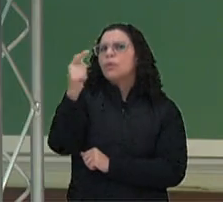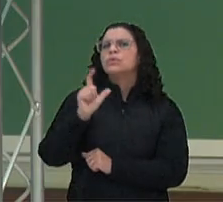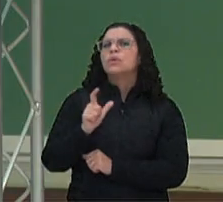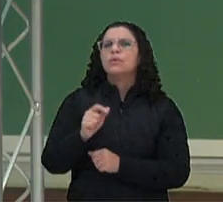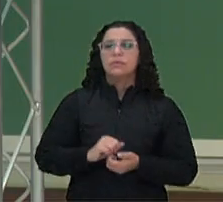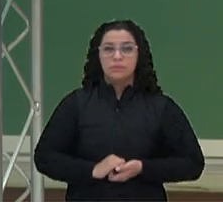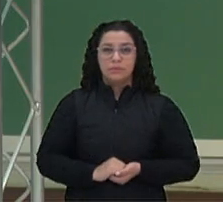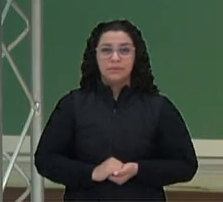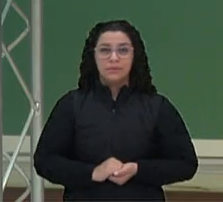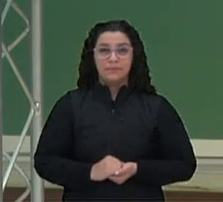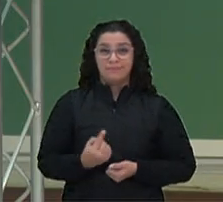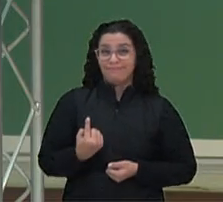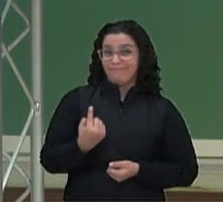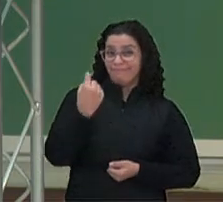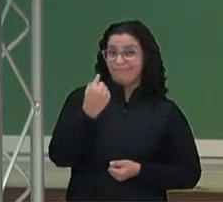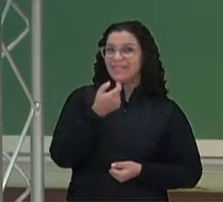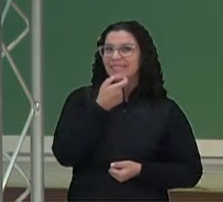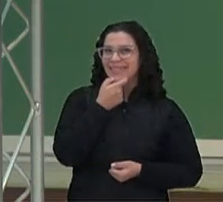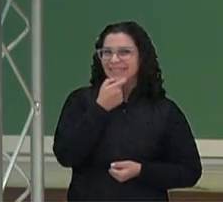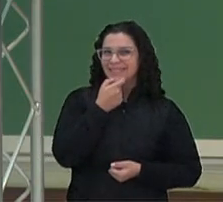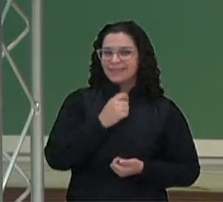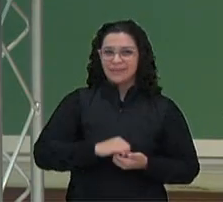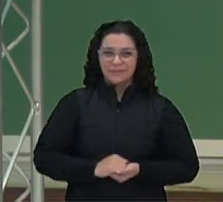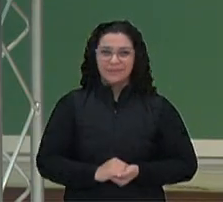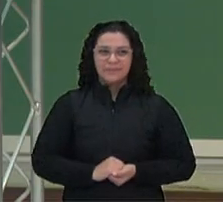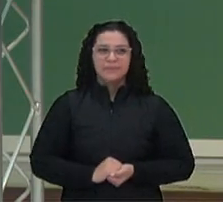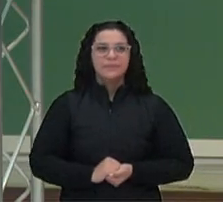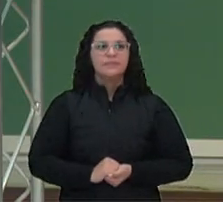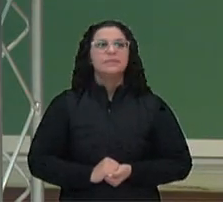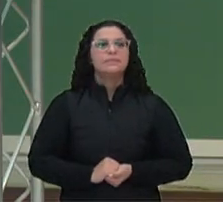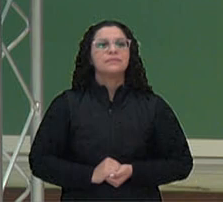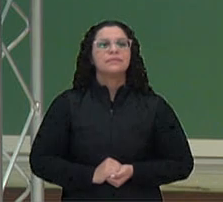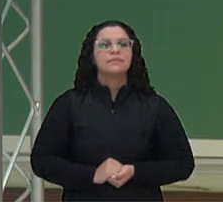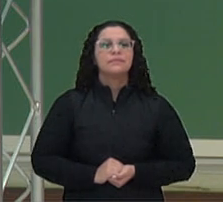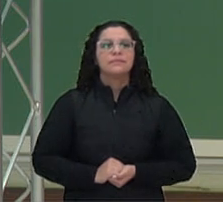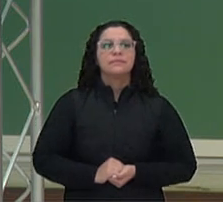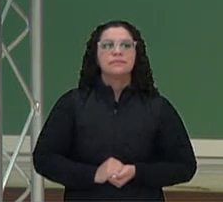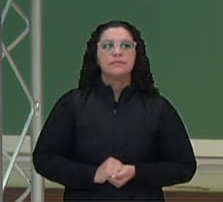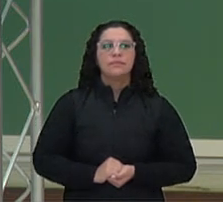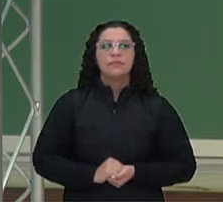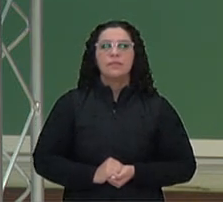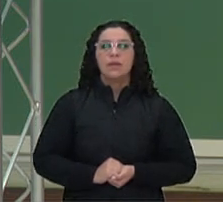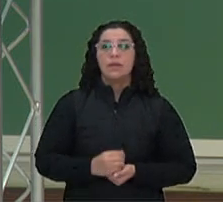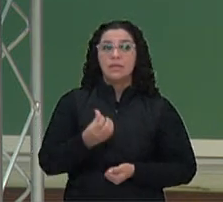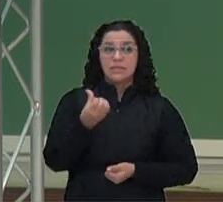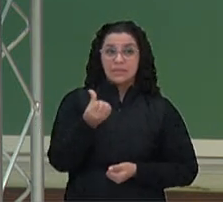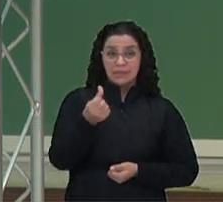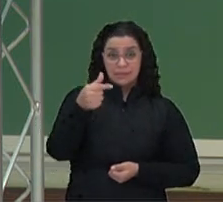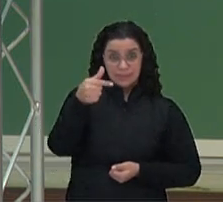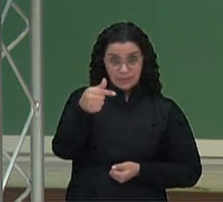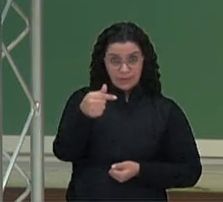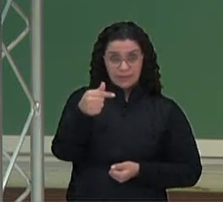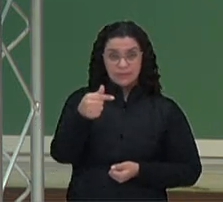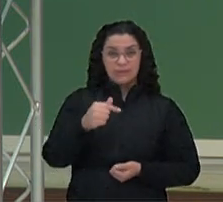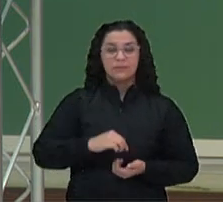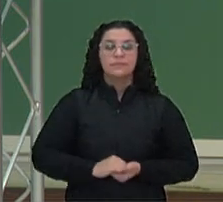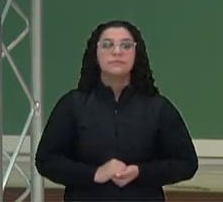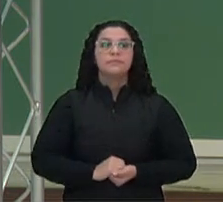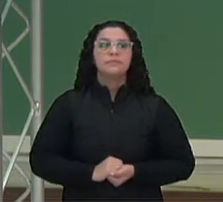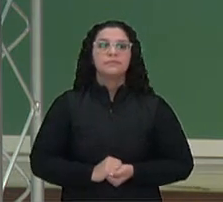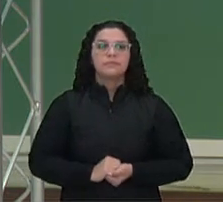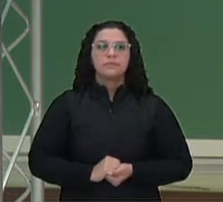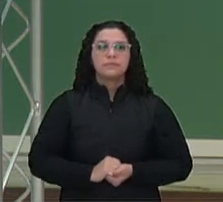Germany, the United Kingdom, India and Russia. Ok. Number 6 and number 7. Número 6 e